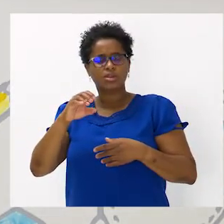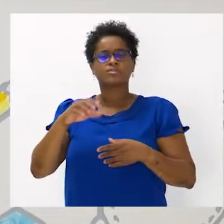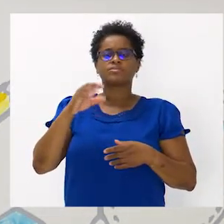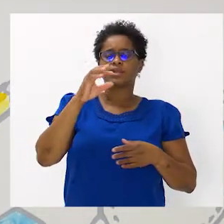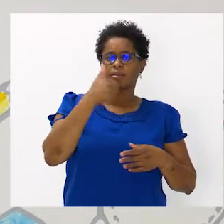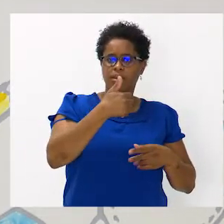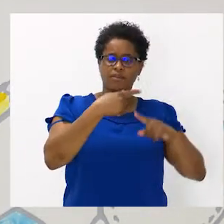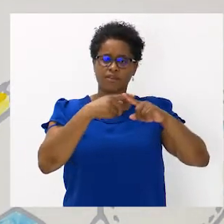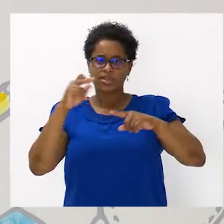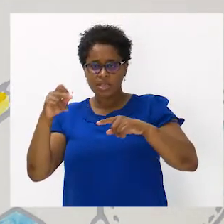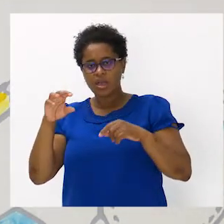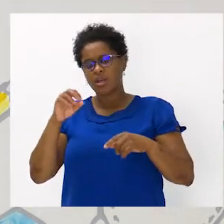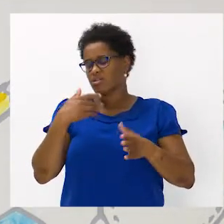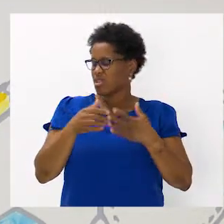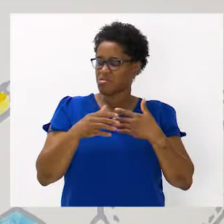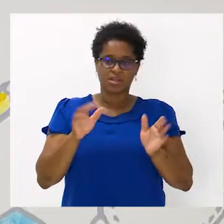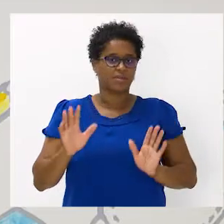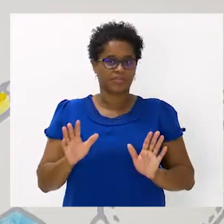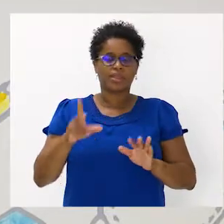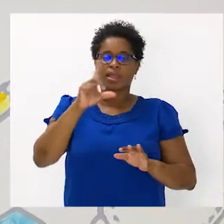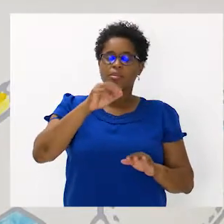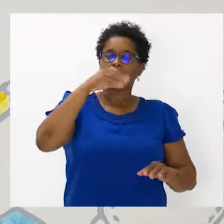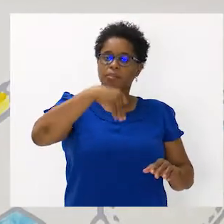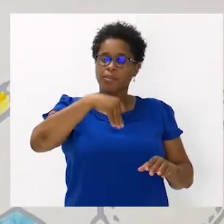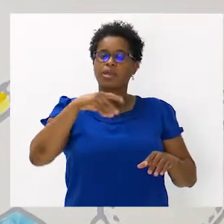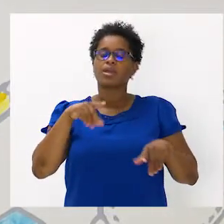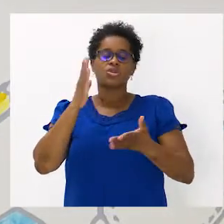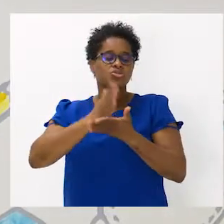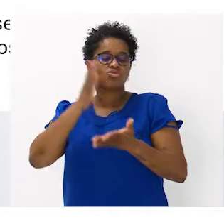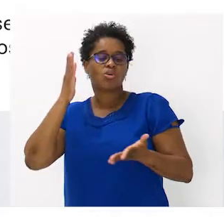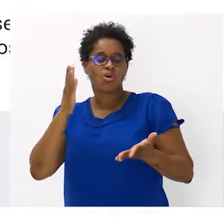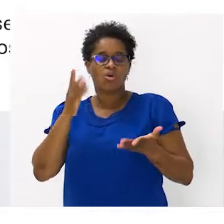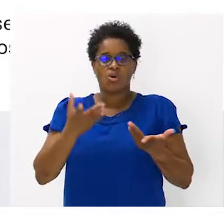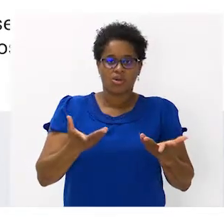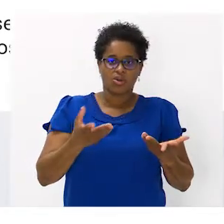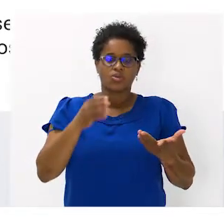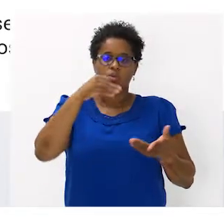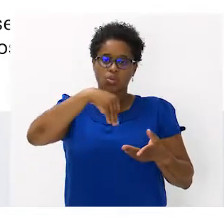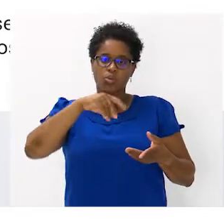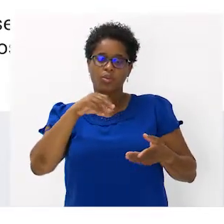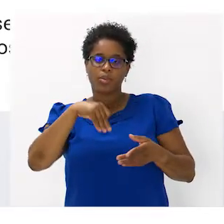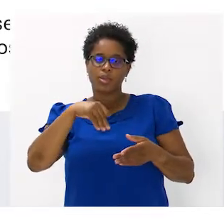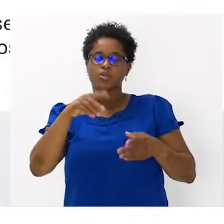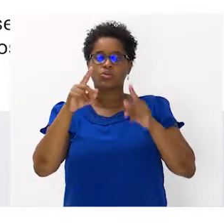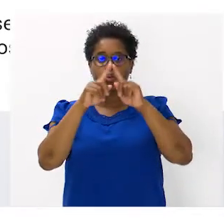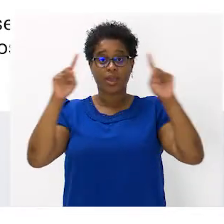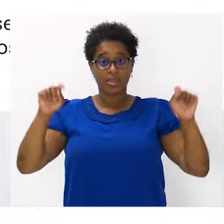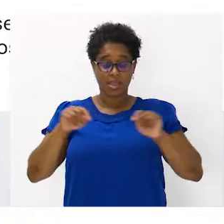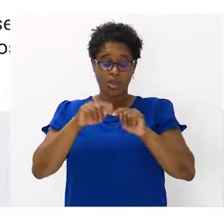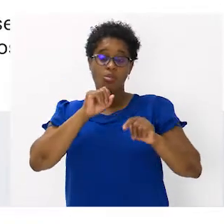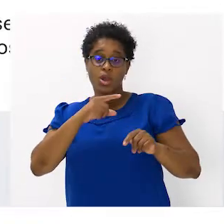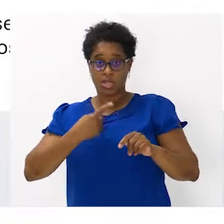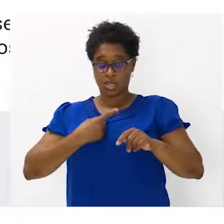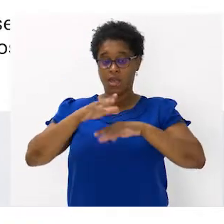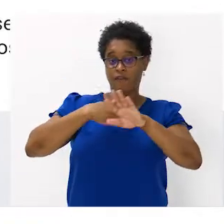base, tanto faz. E também perímetro é só o perímetro do retângulo pode ser